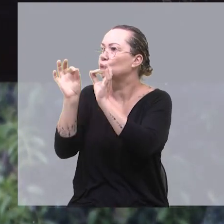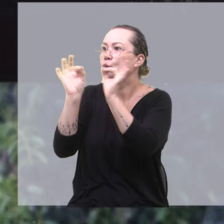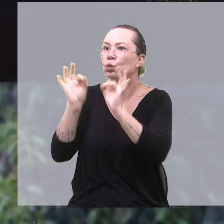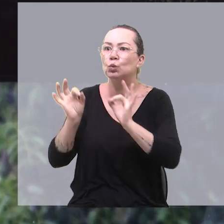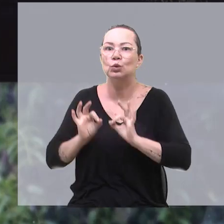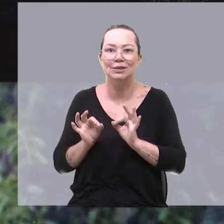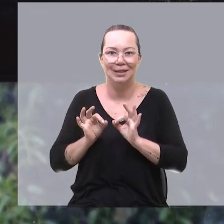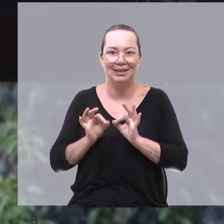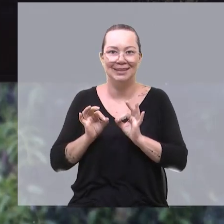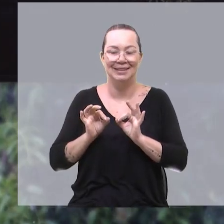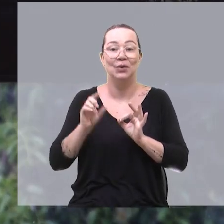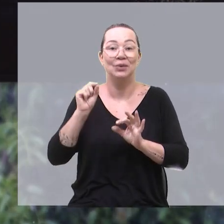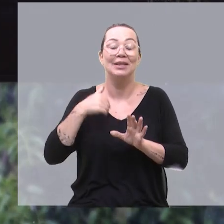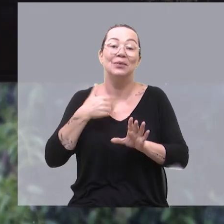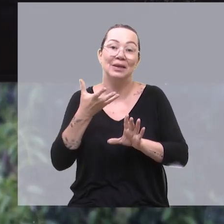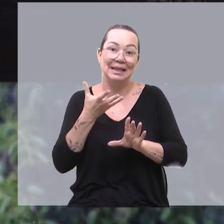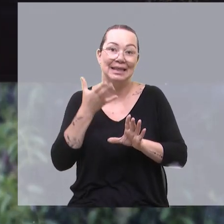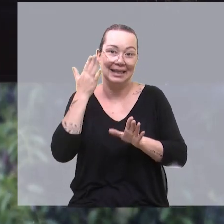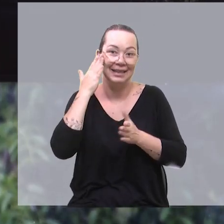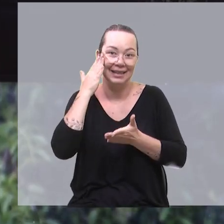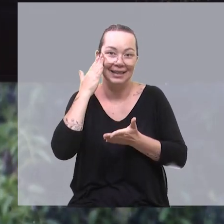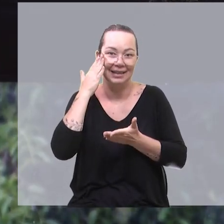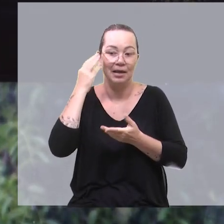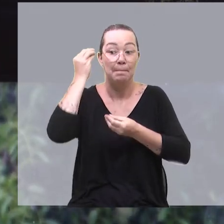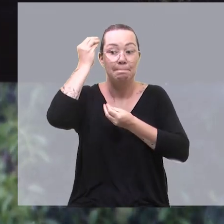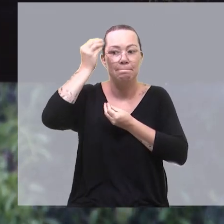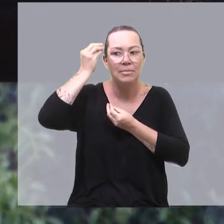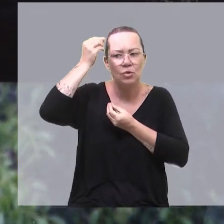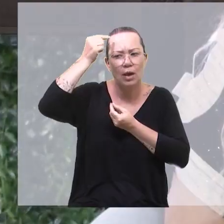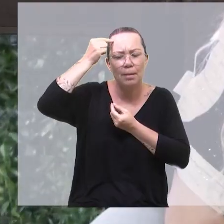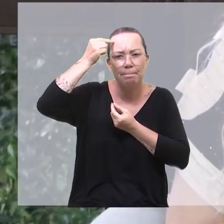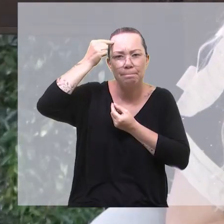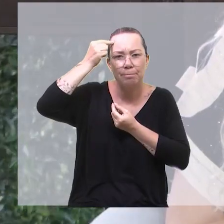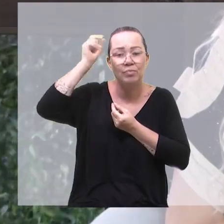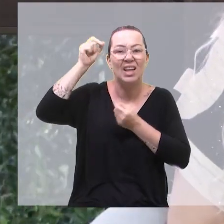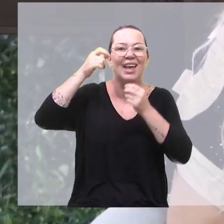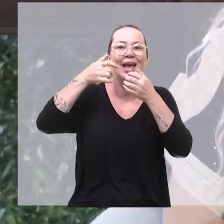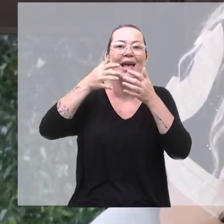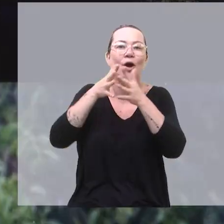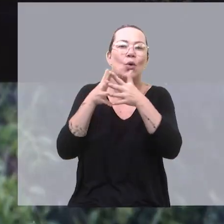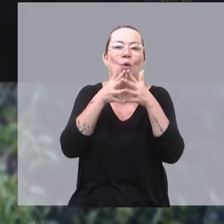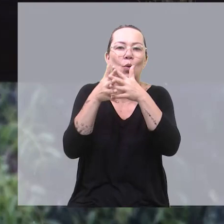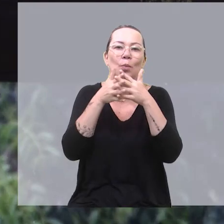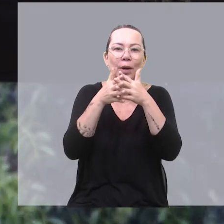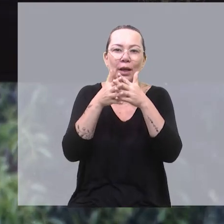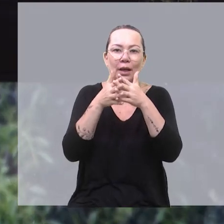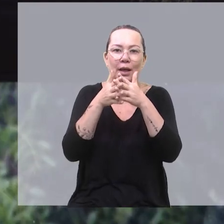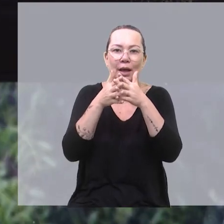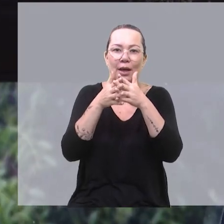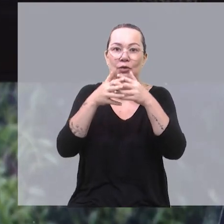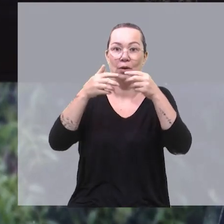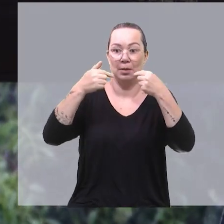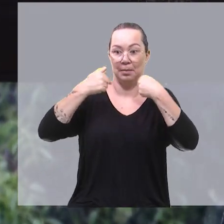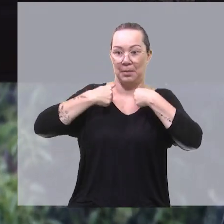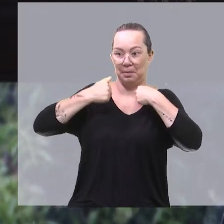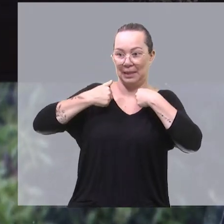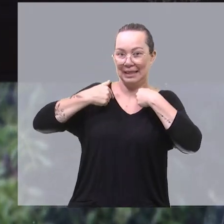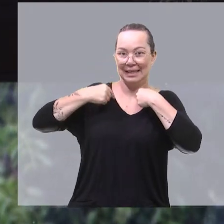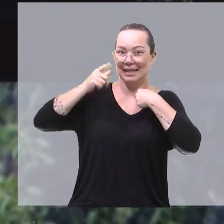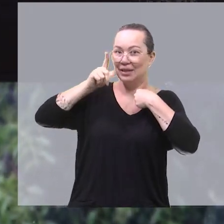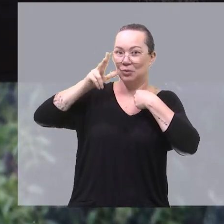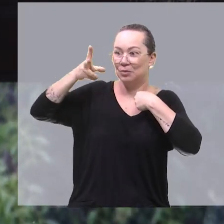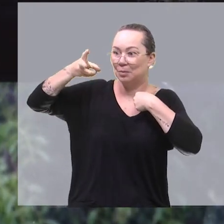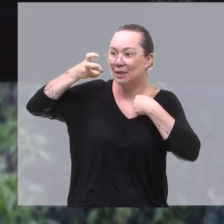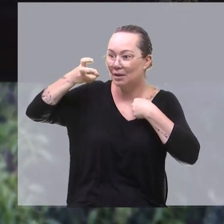presente. Então, é isso que eu queria, do ponto de vista psicológico, assim, fica complicado para quem não sabe detectar aquilo,